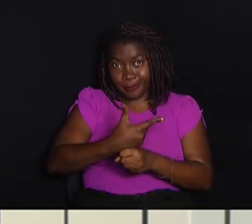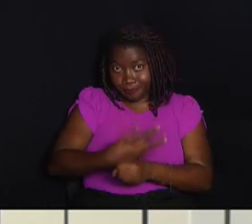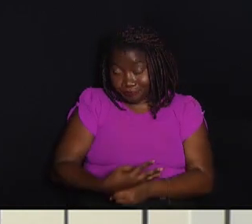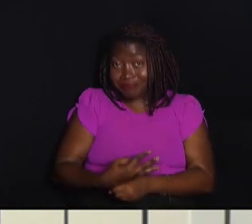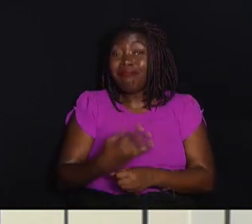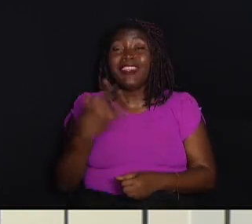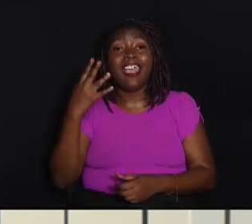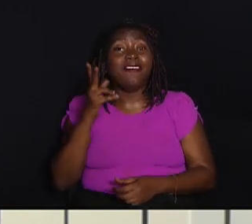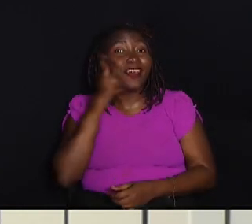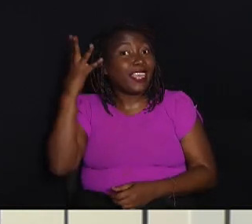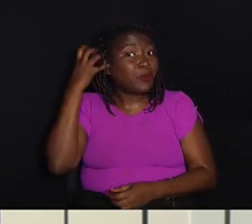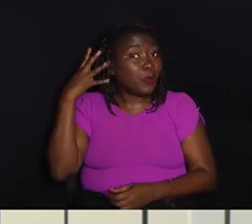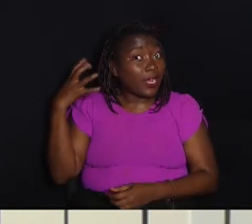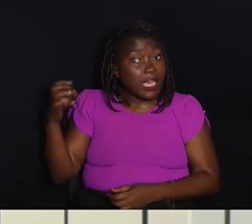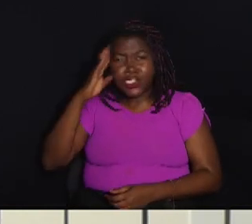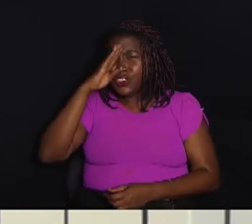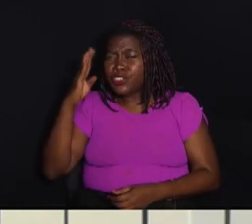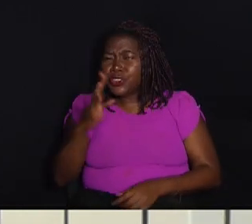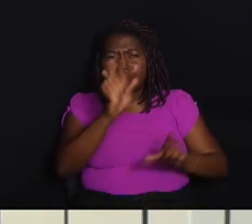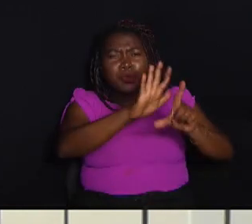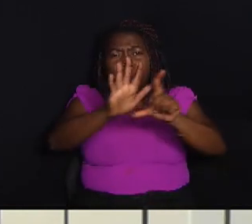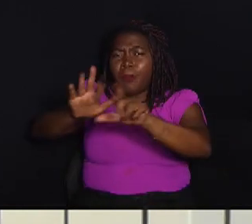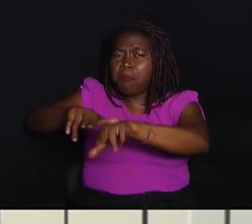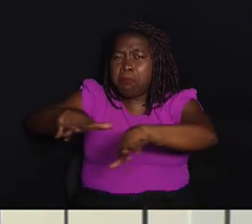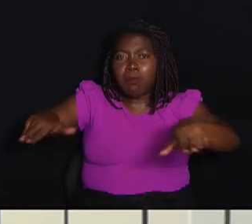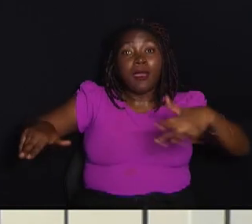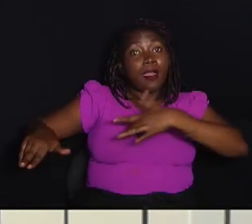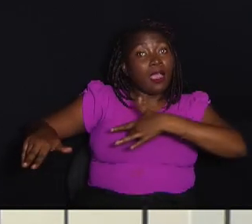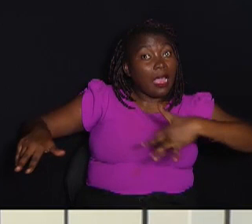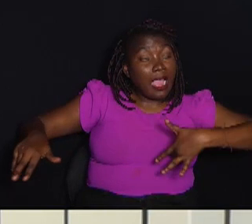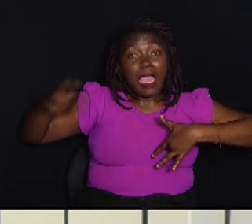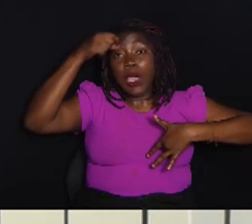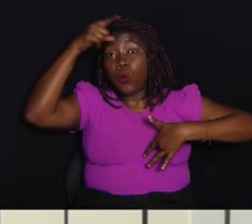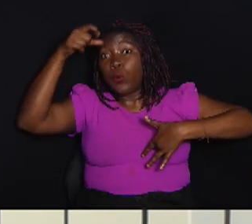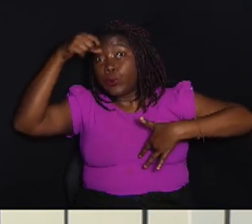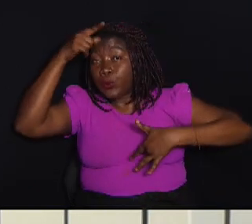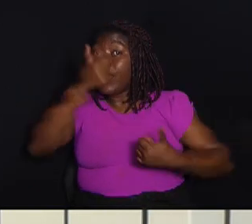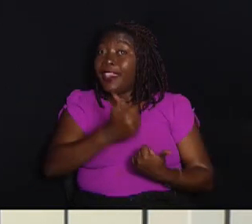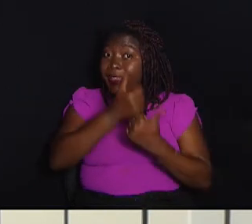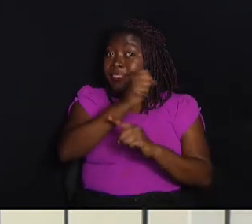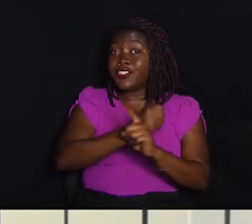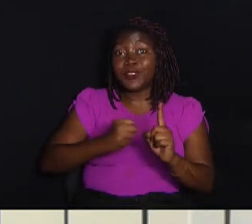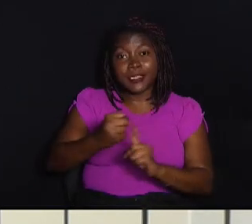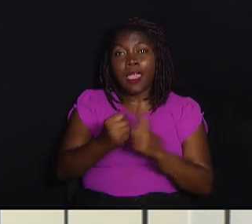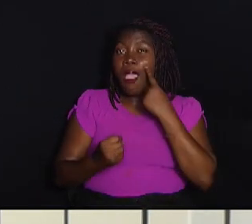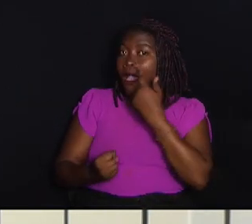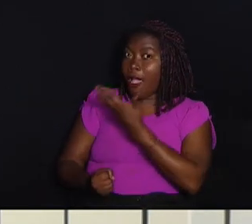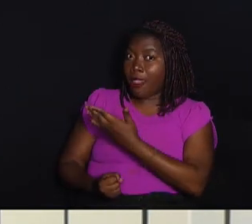Calisto destinou para diversas áreas como saúde cultura e assistência social